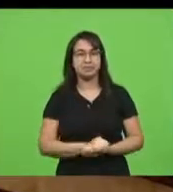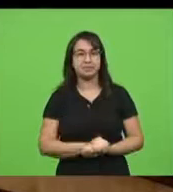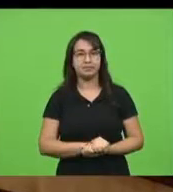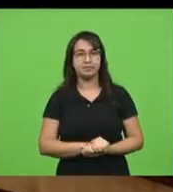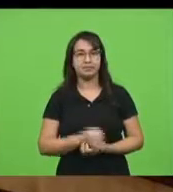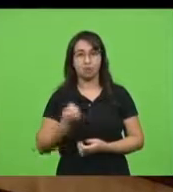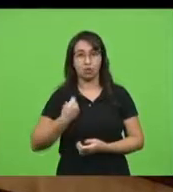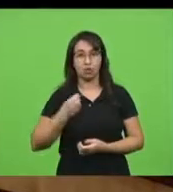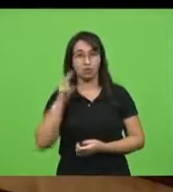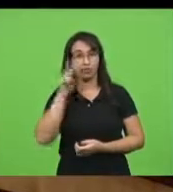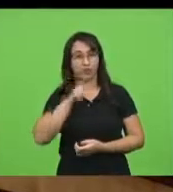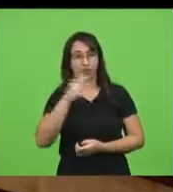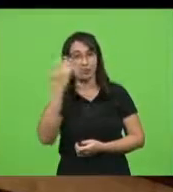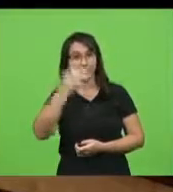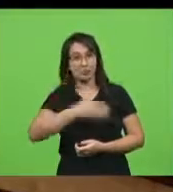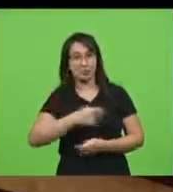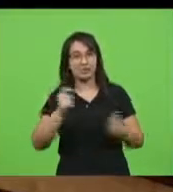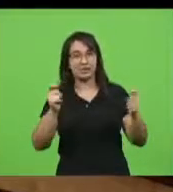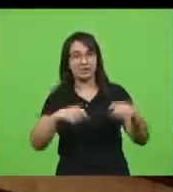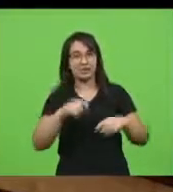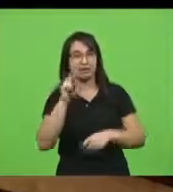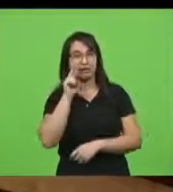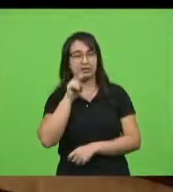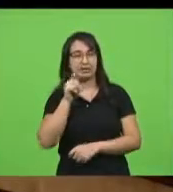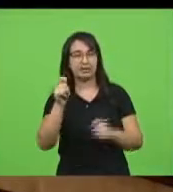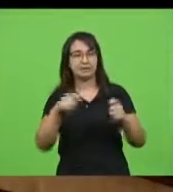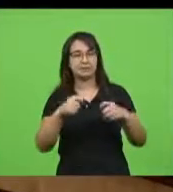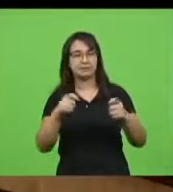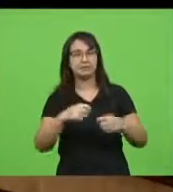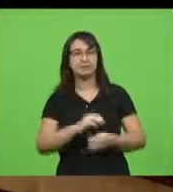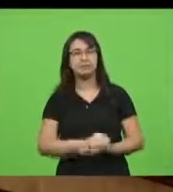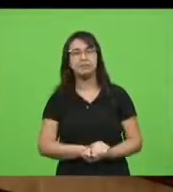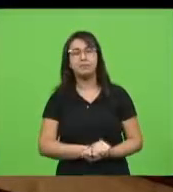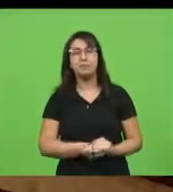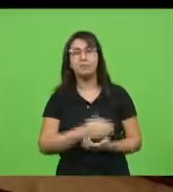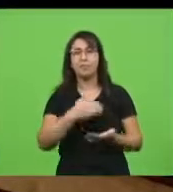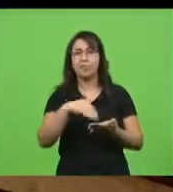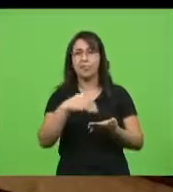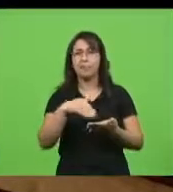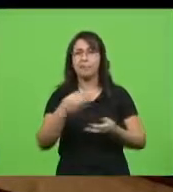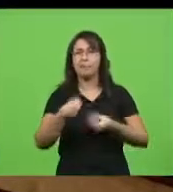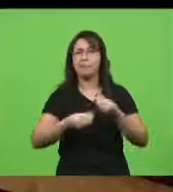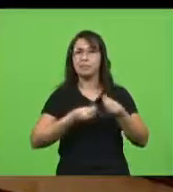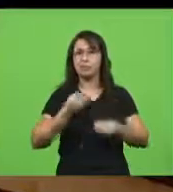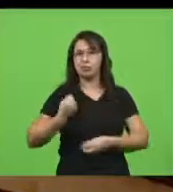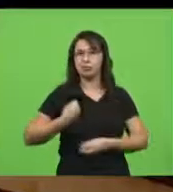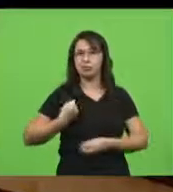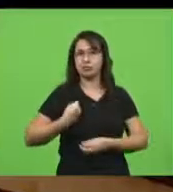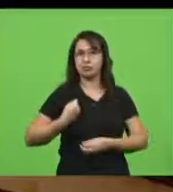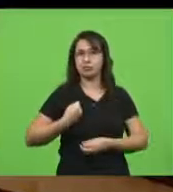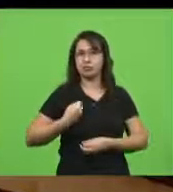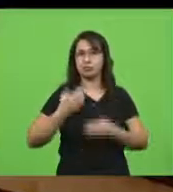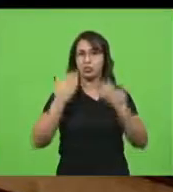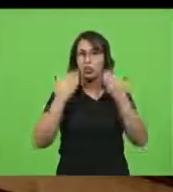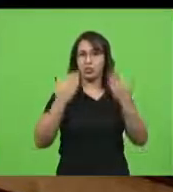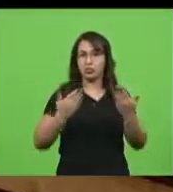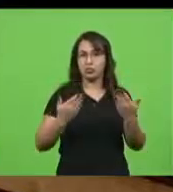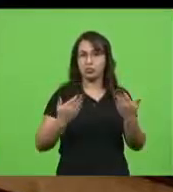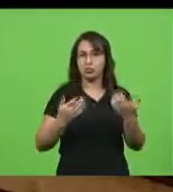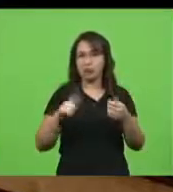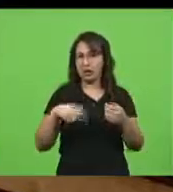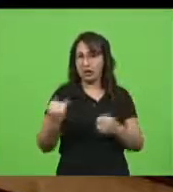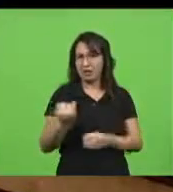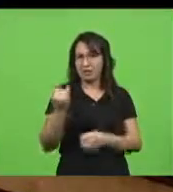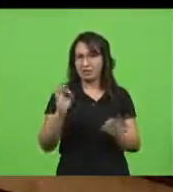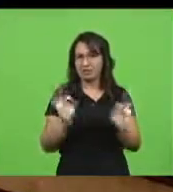isso. O secretário, a maneira de apresentar os dados, isso não é relevante. Teve o secretário Gruba, teve aqui